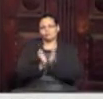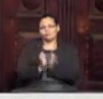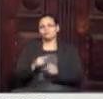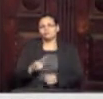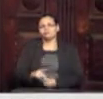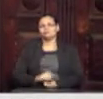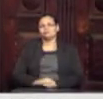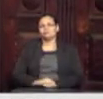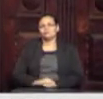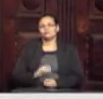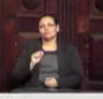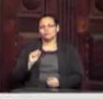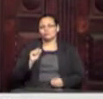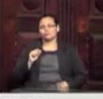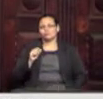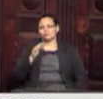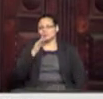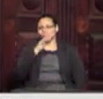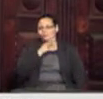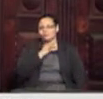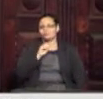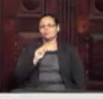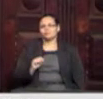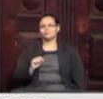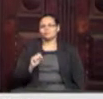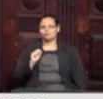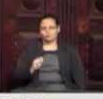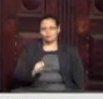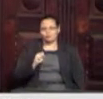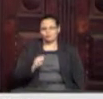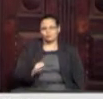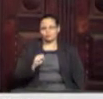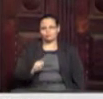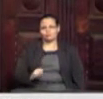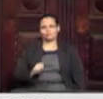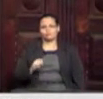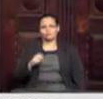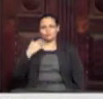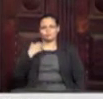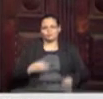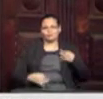a fim de que a justiça